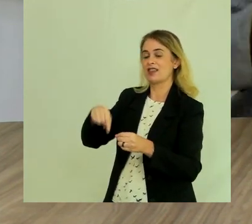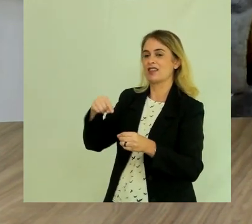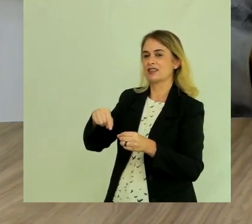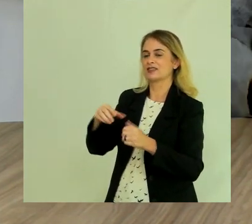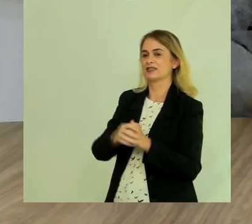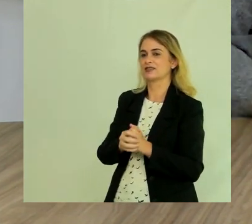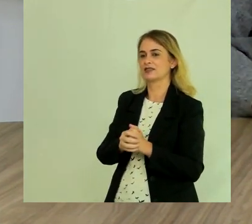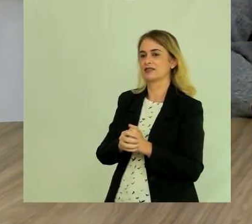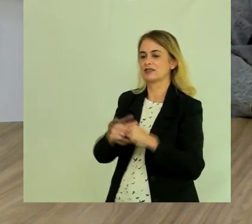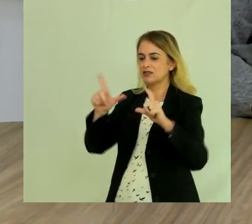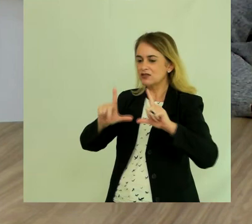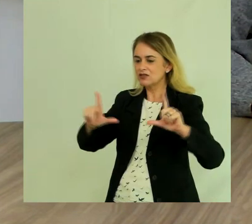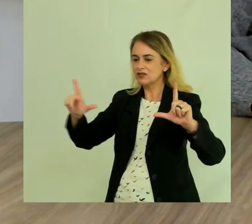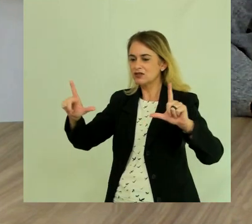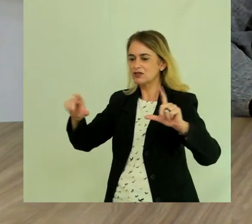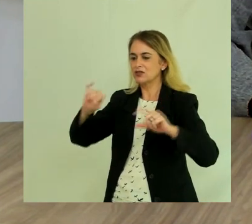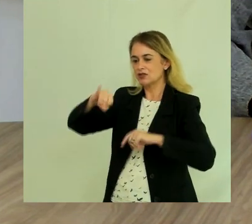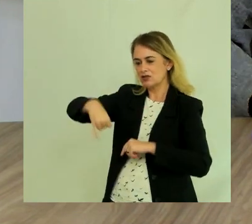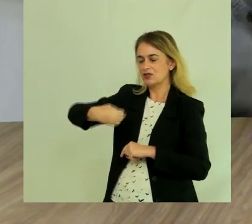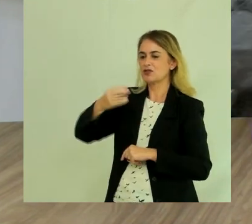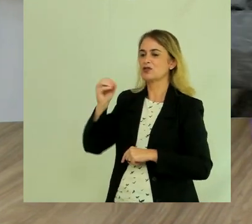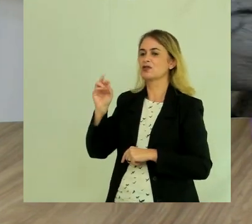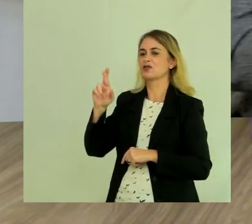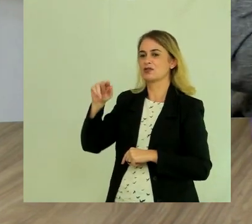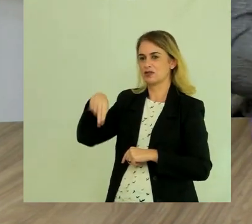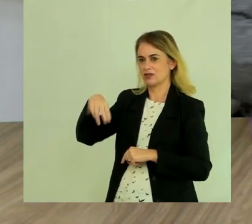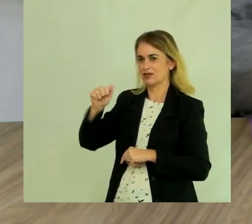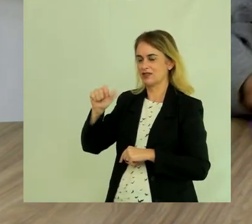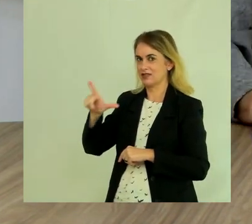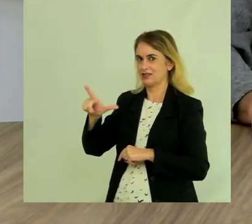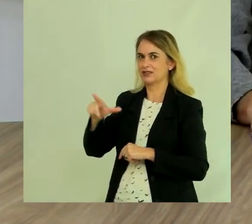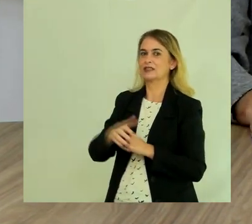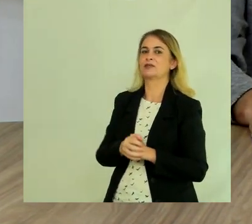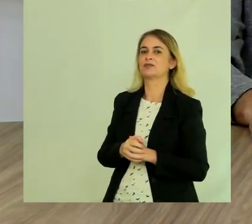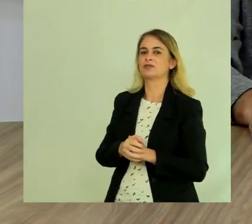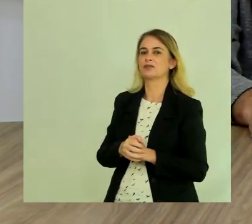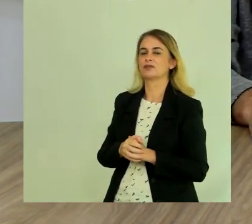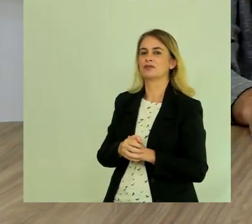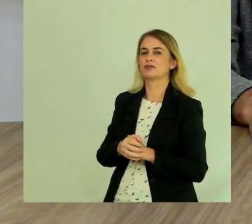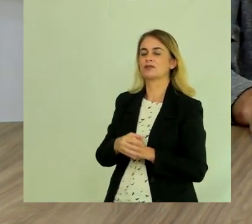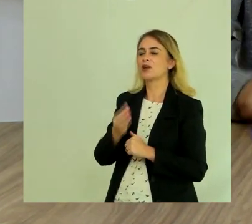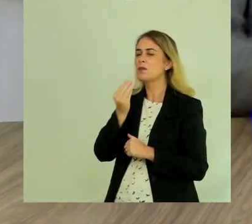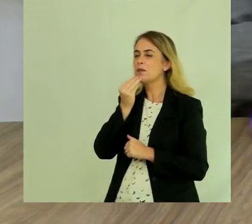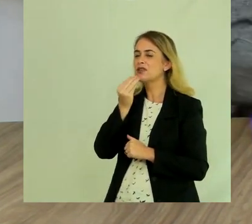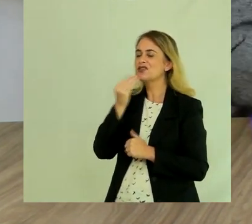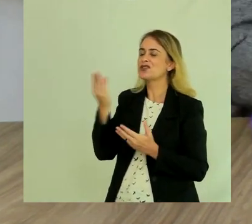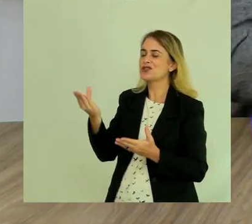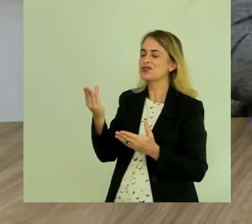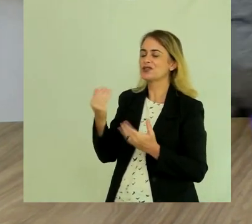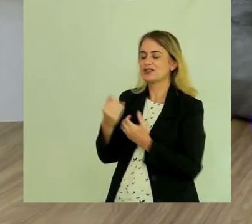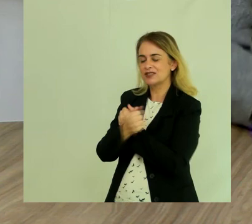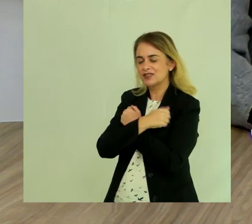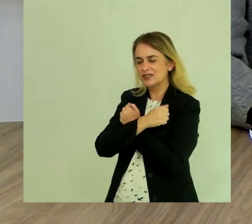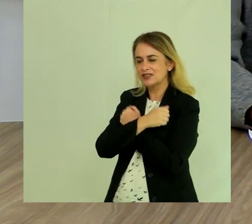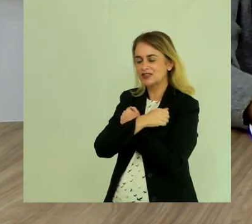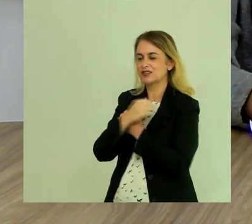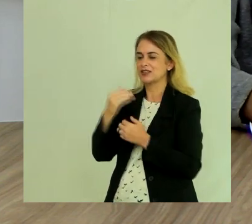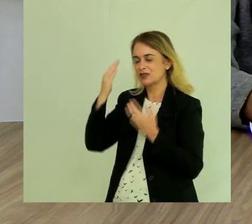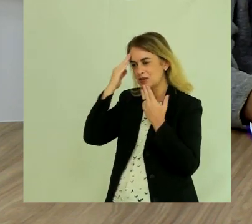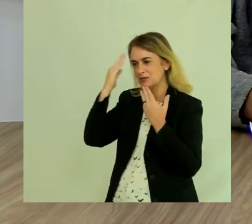né, até o nosso jornal, atendendo aí a um pedido nosso. Muito obrigado pela